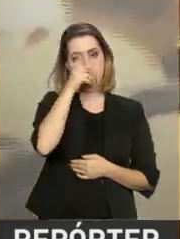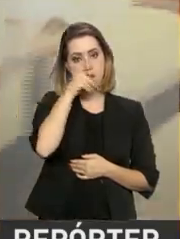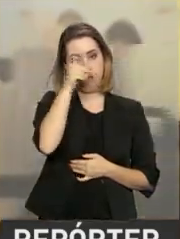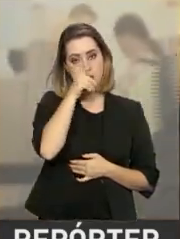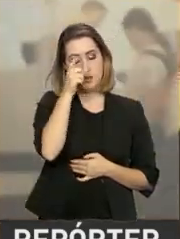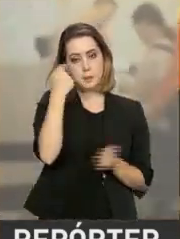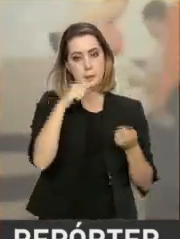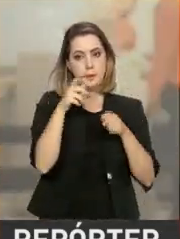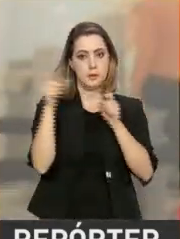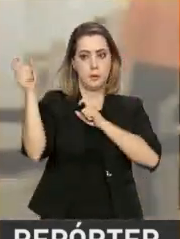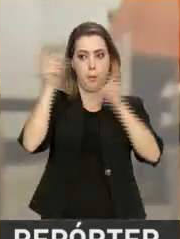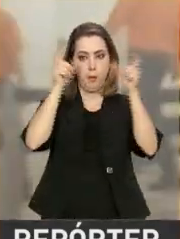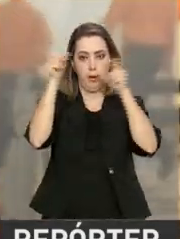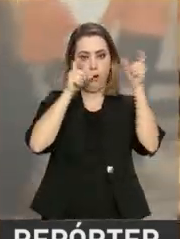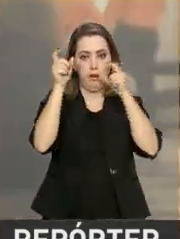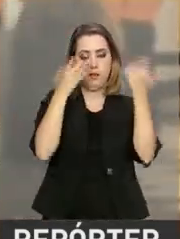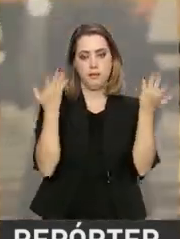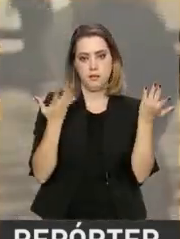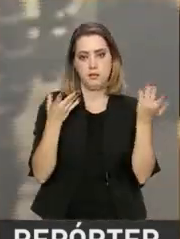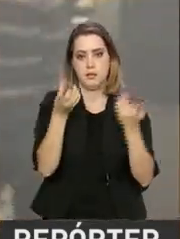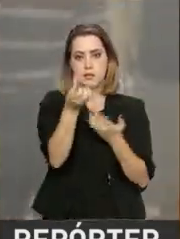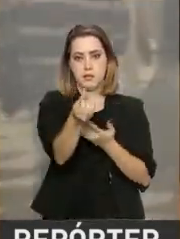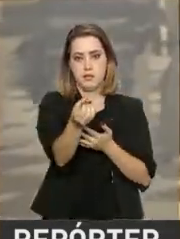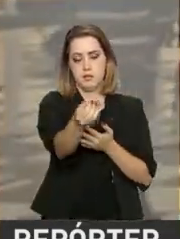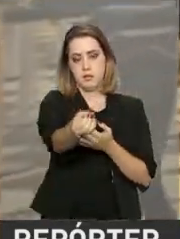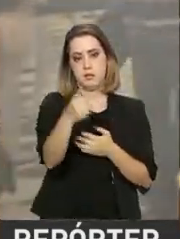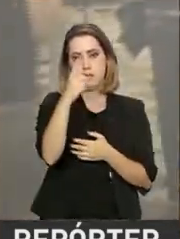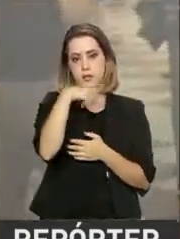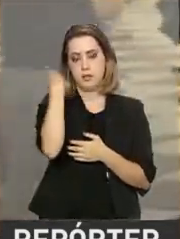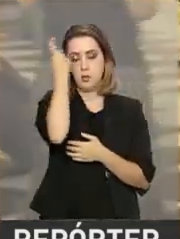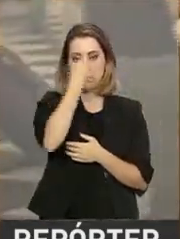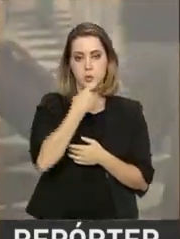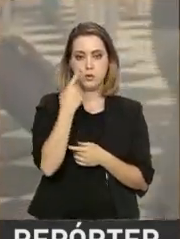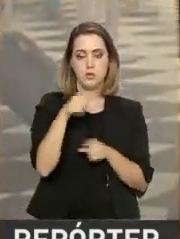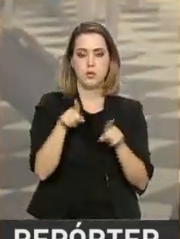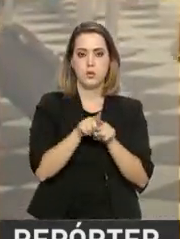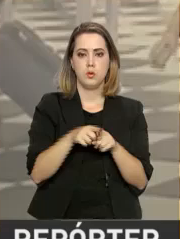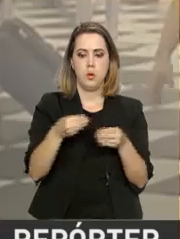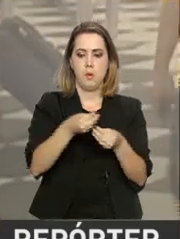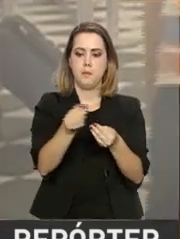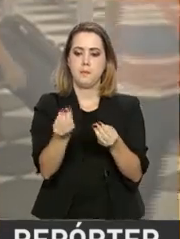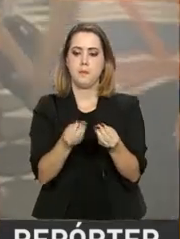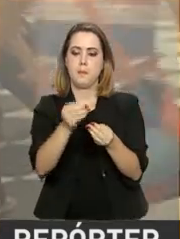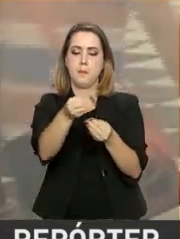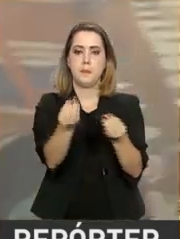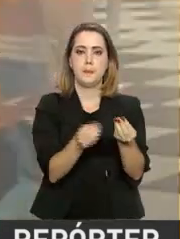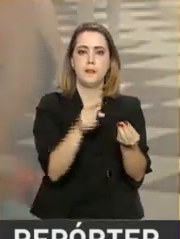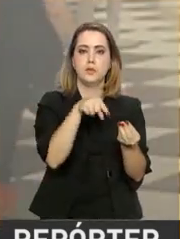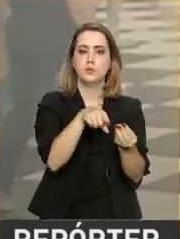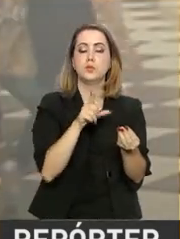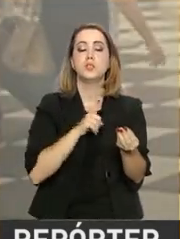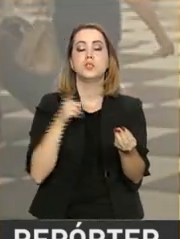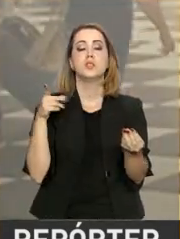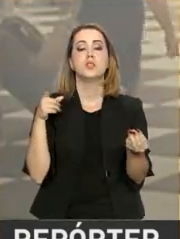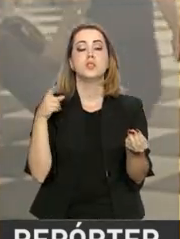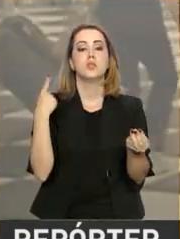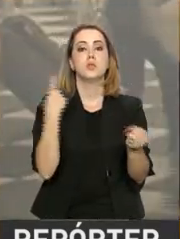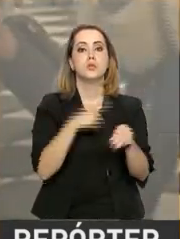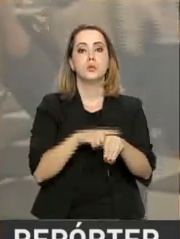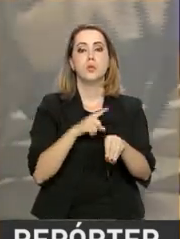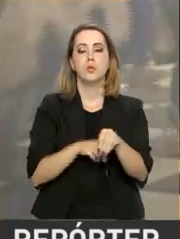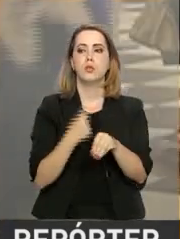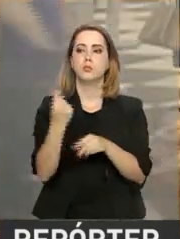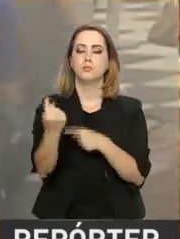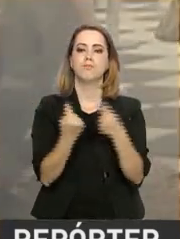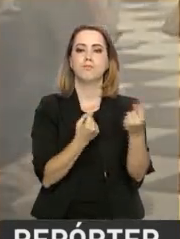especialmente atento nos 60 aeroportos da rede Infraero os bilhetes de passagem São gerados de acordo com a hora de